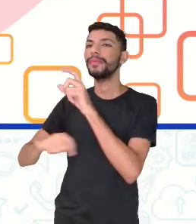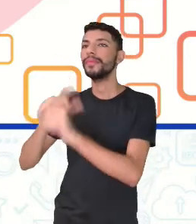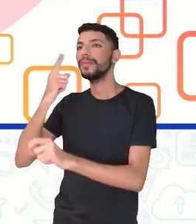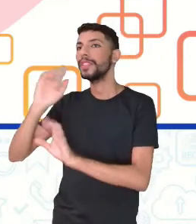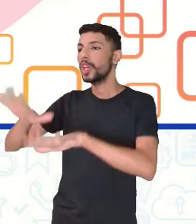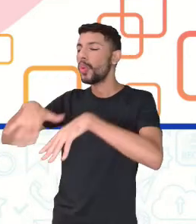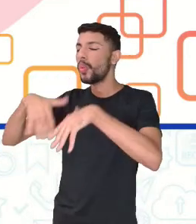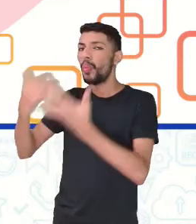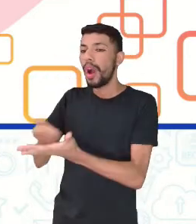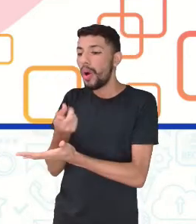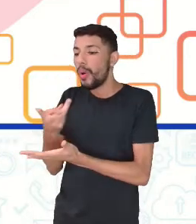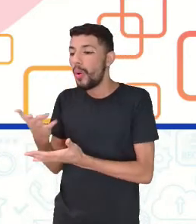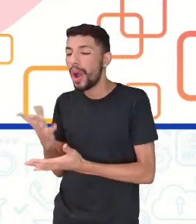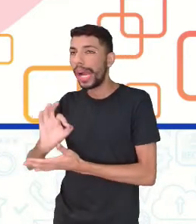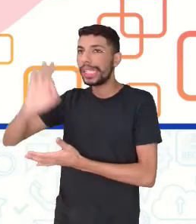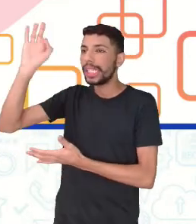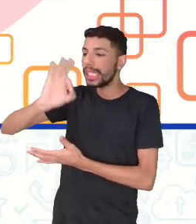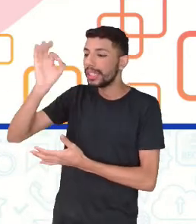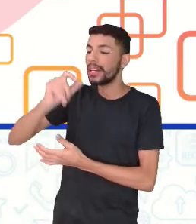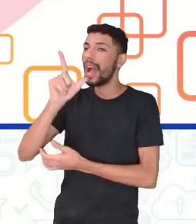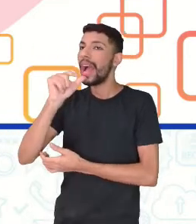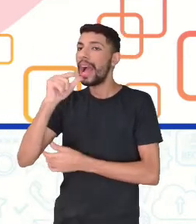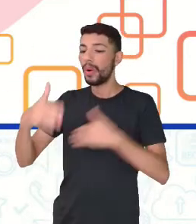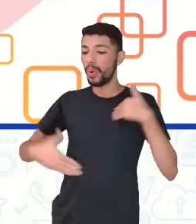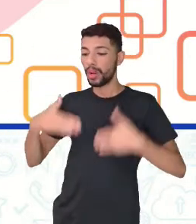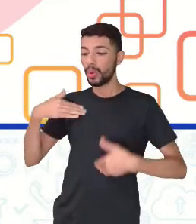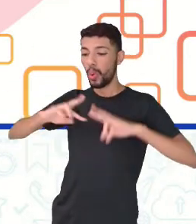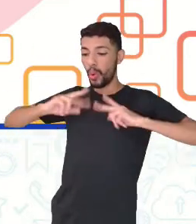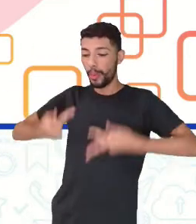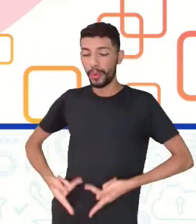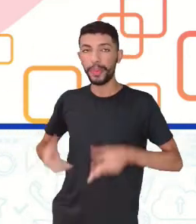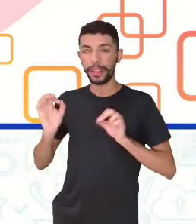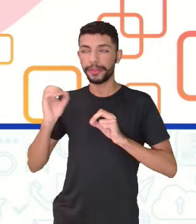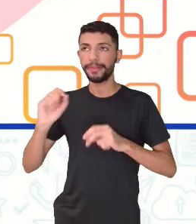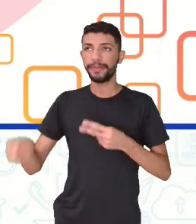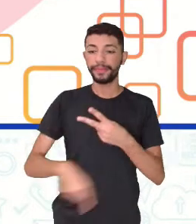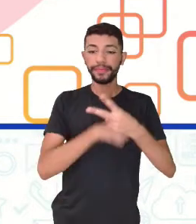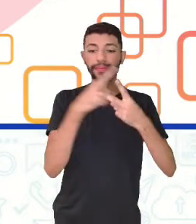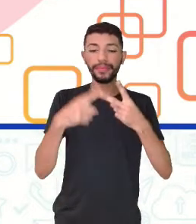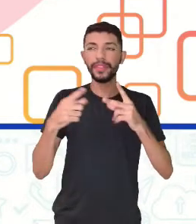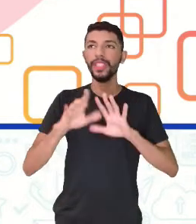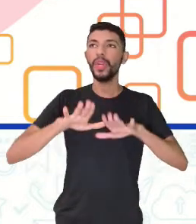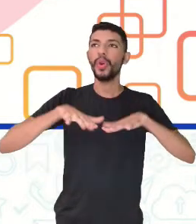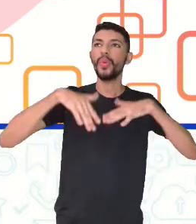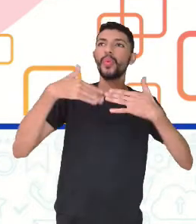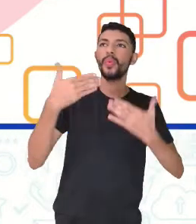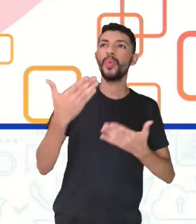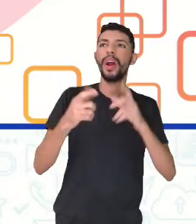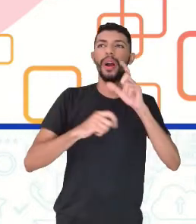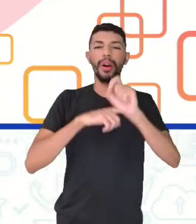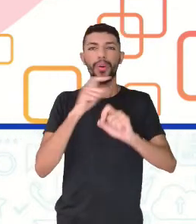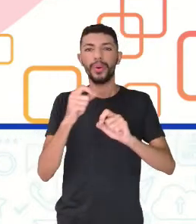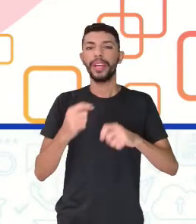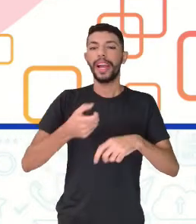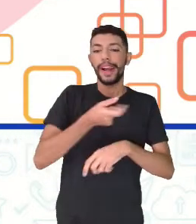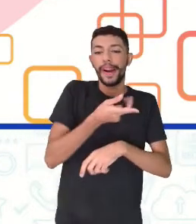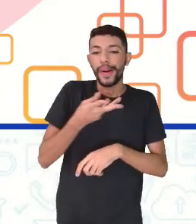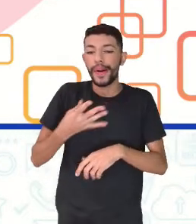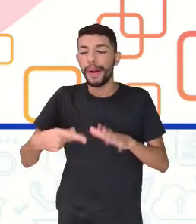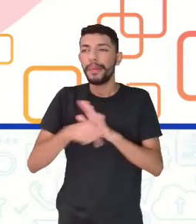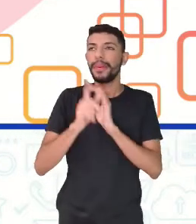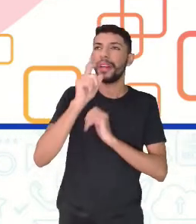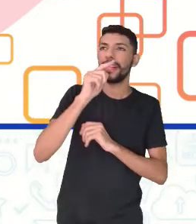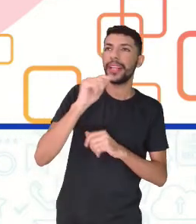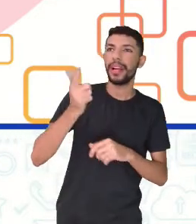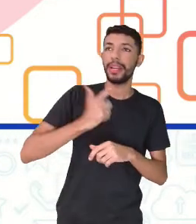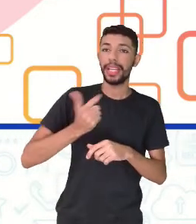de água, né, no corpo humano? Qual o percentual de água que compõe a superfície do planeta Terra?